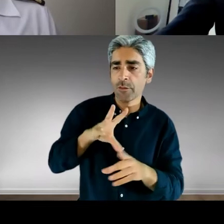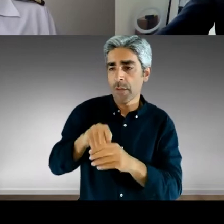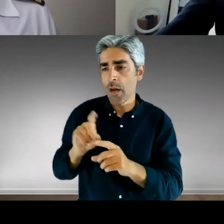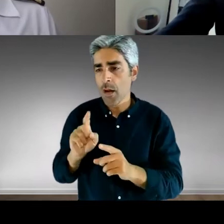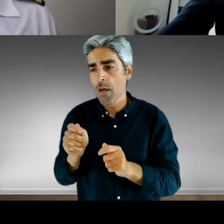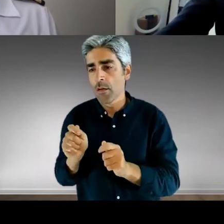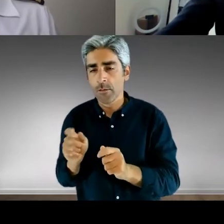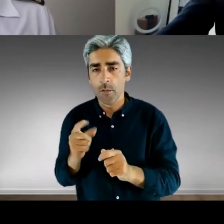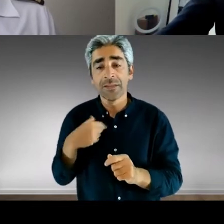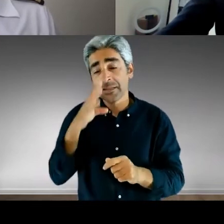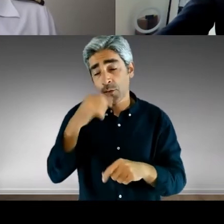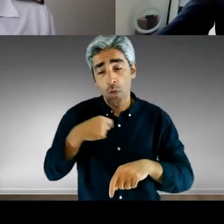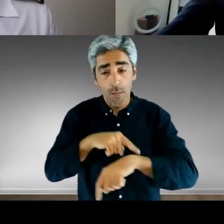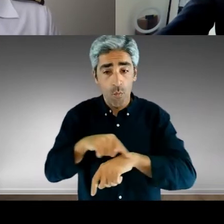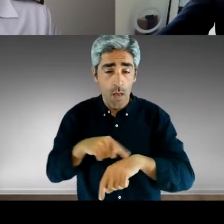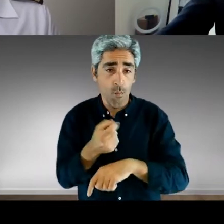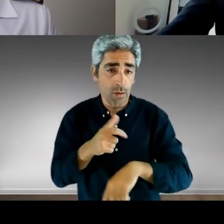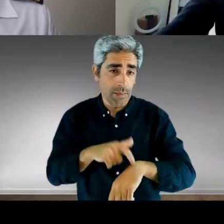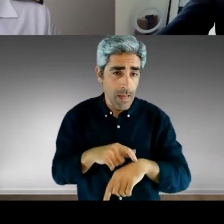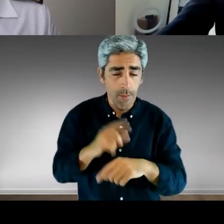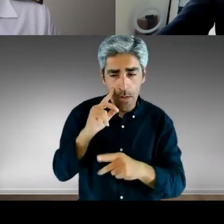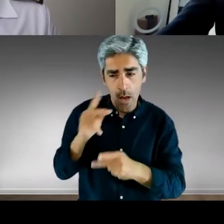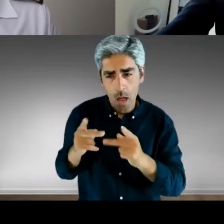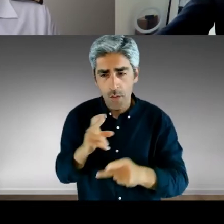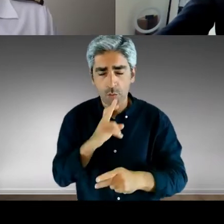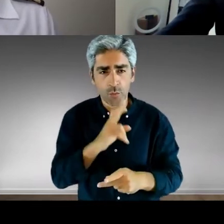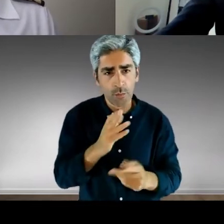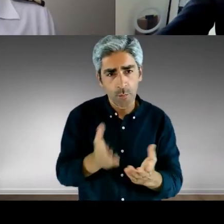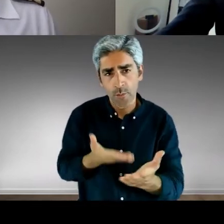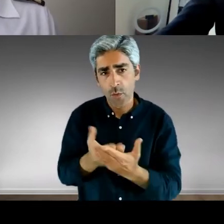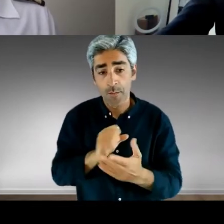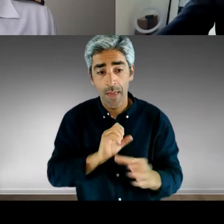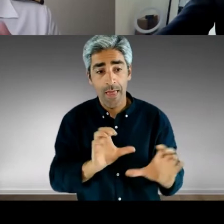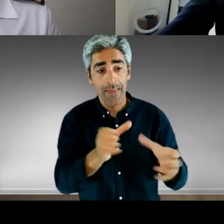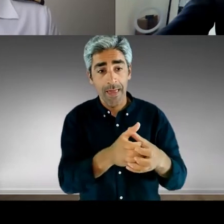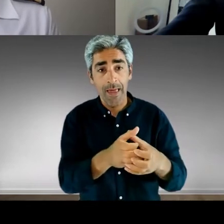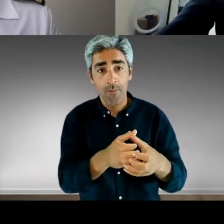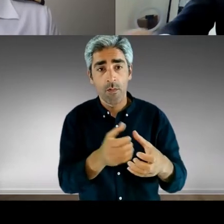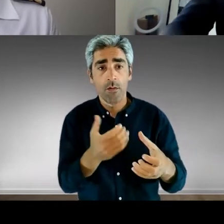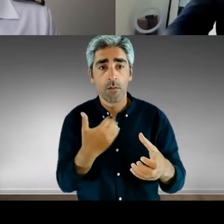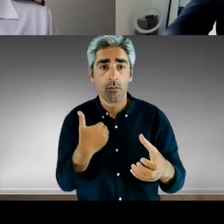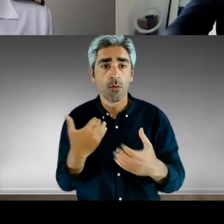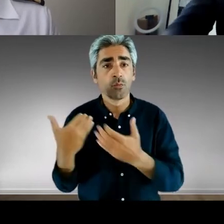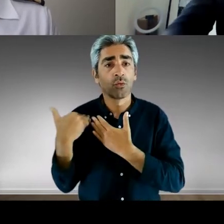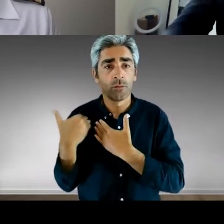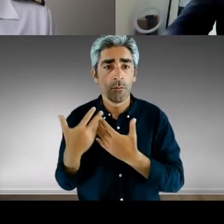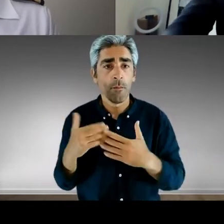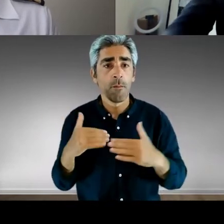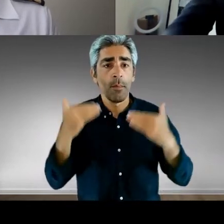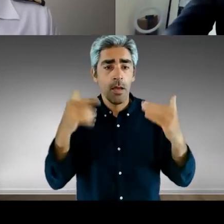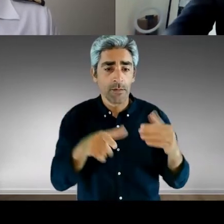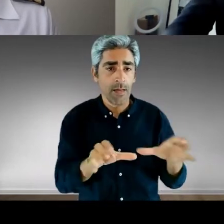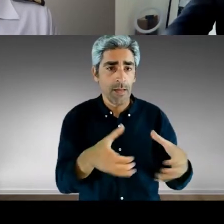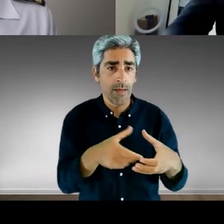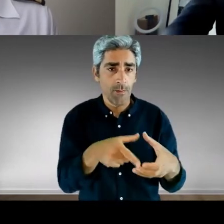demorar muito pouco tempo na análise e a responder às propostas da minha equipa, eu responsabilizo bastante a equipa para